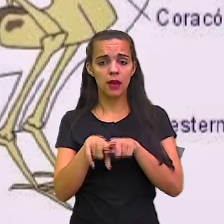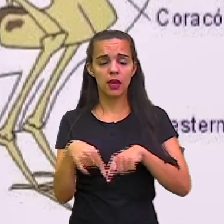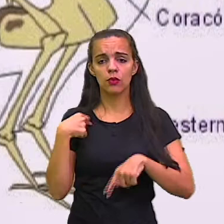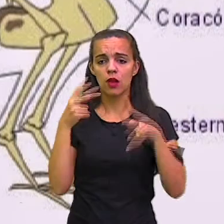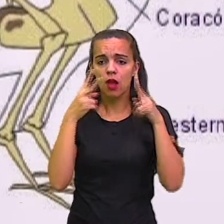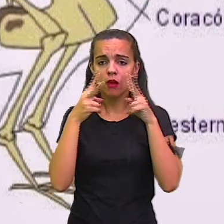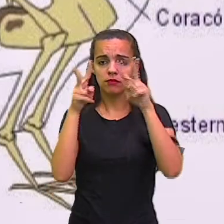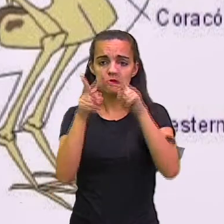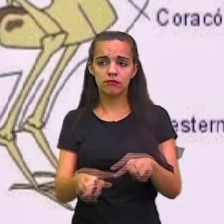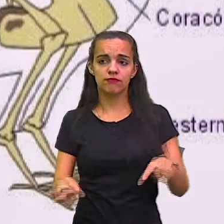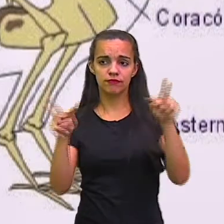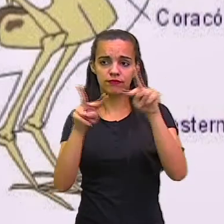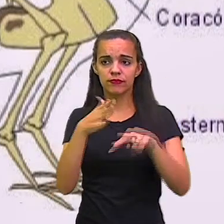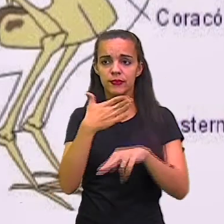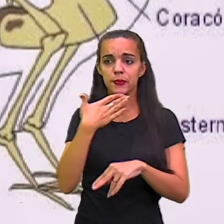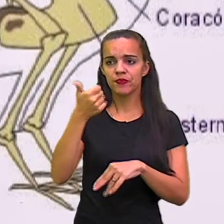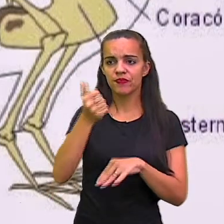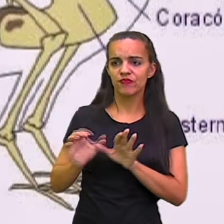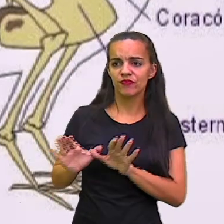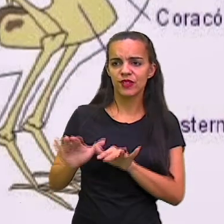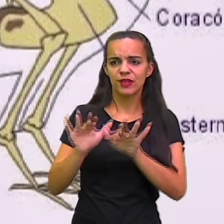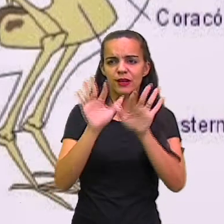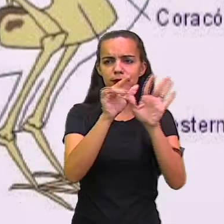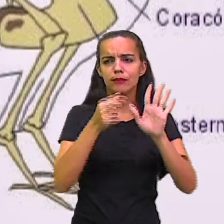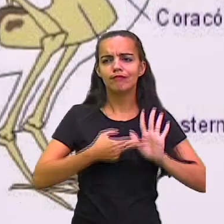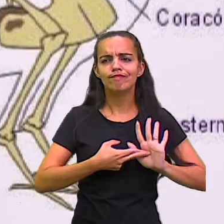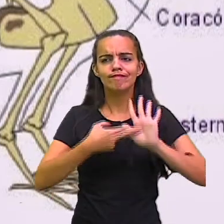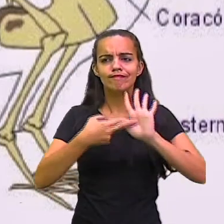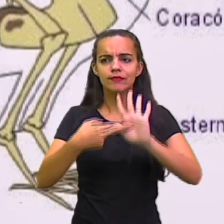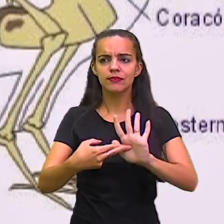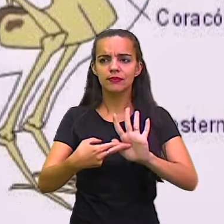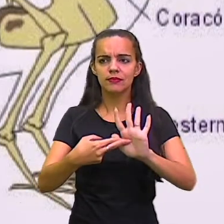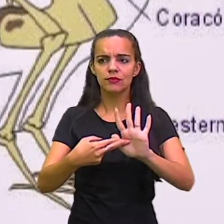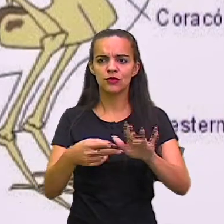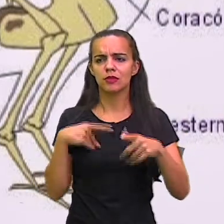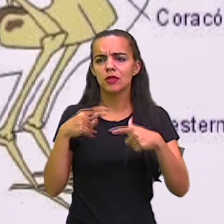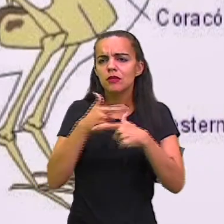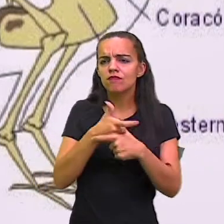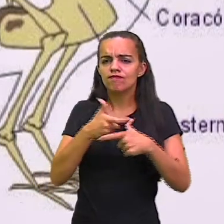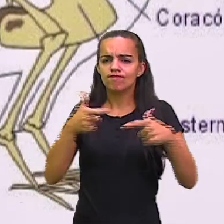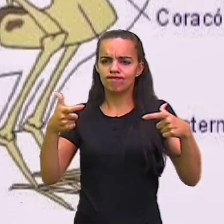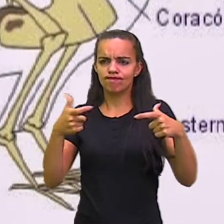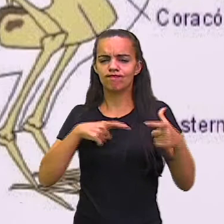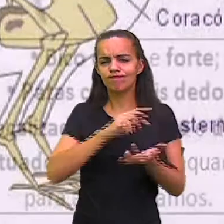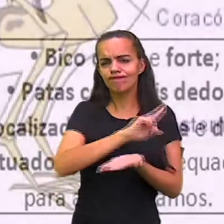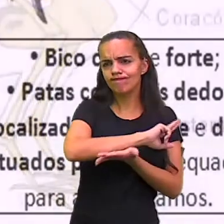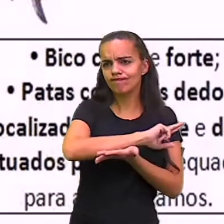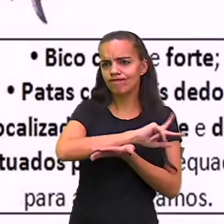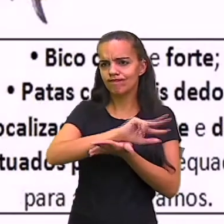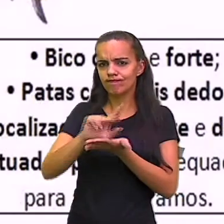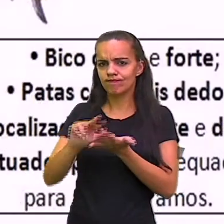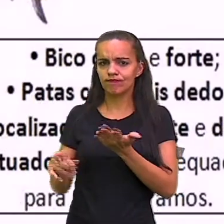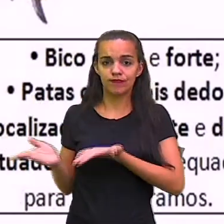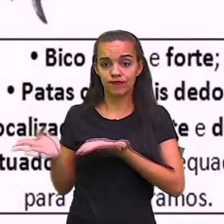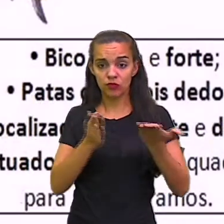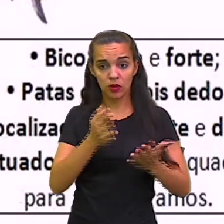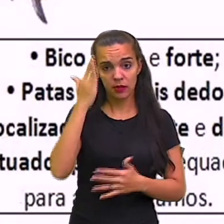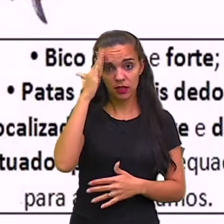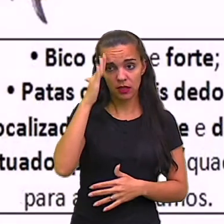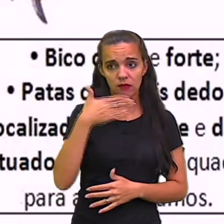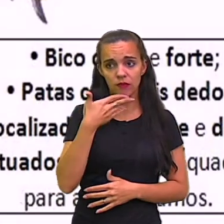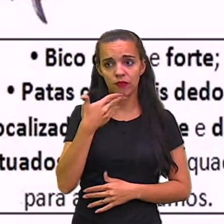mesmo bicos das aves apresentam o mar grande diversidade vai